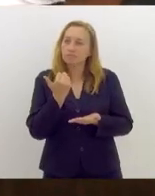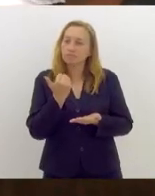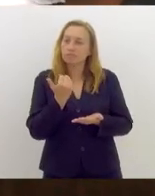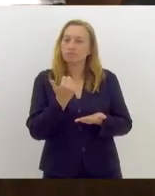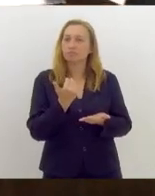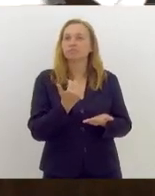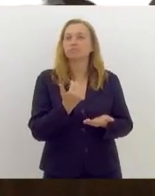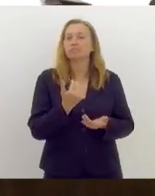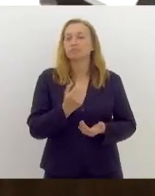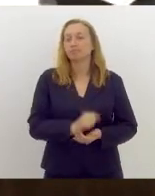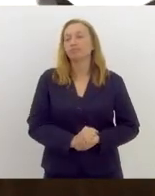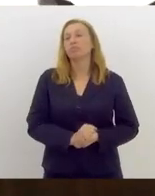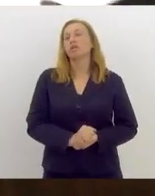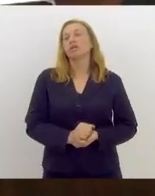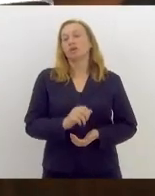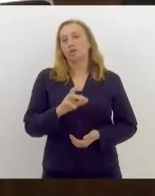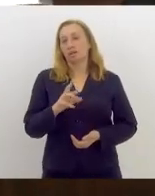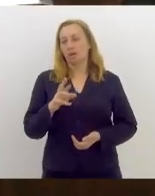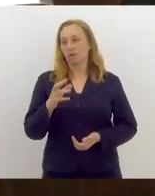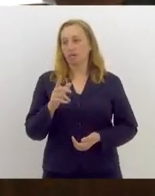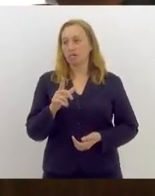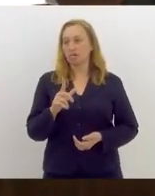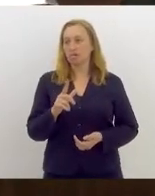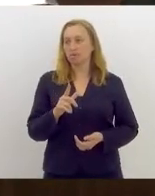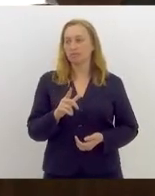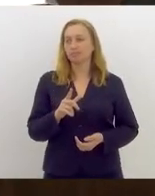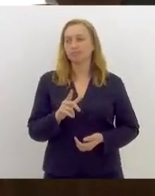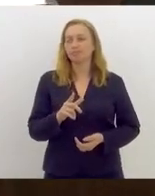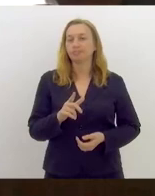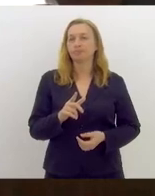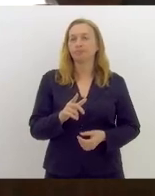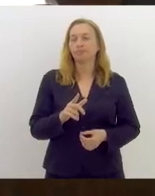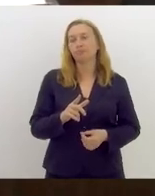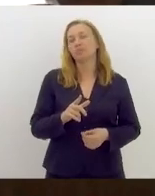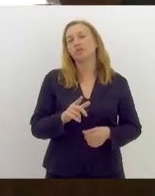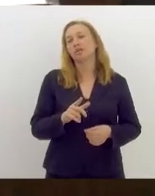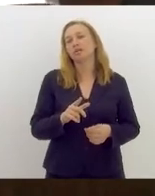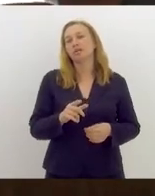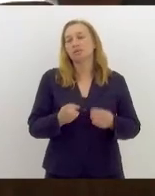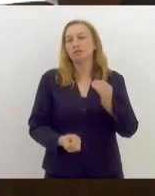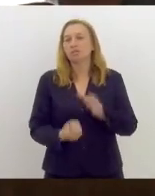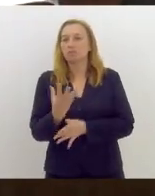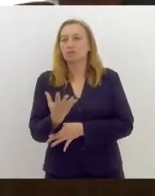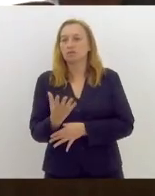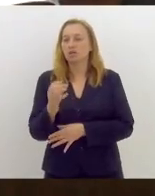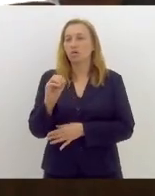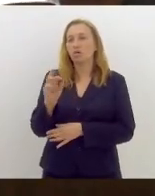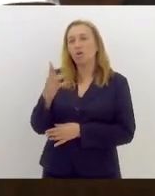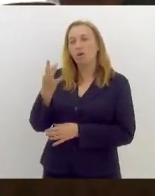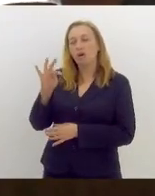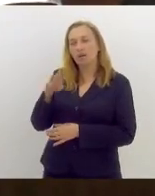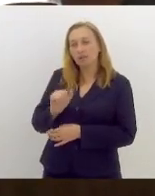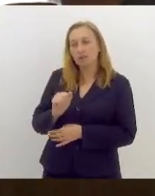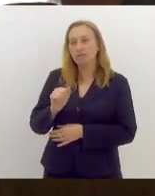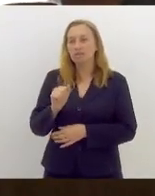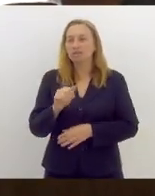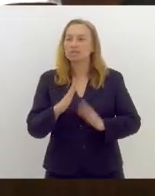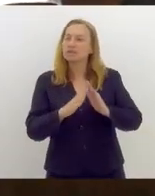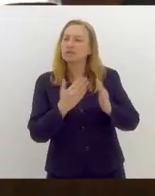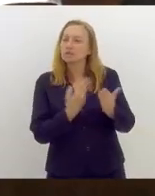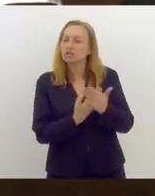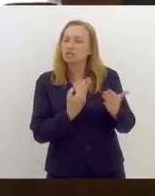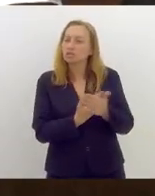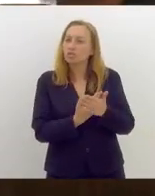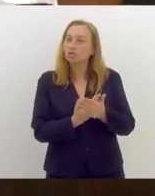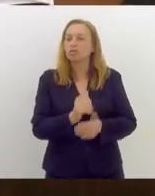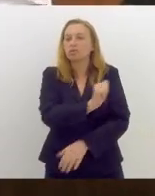da alimentação escolar e com isso estimular a produção das Hortas nas escolas estimular que